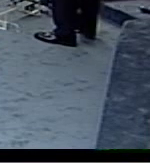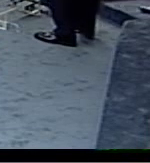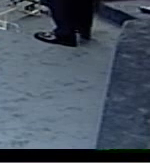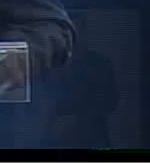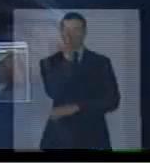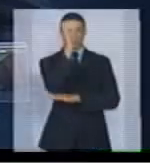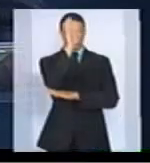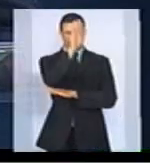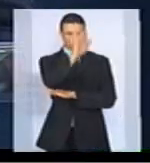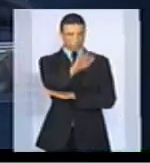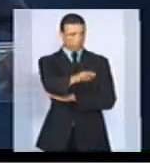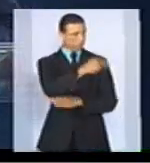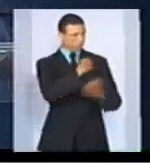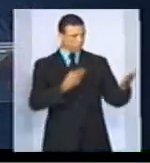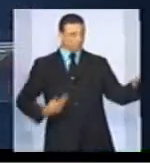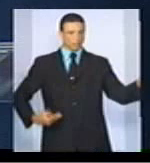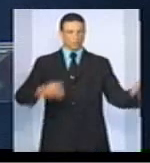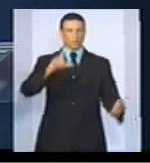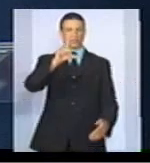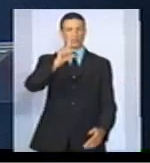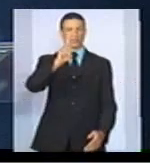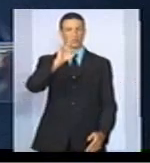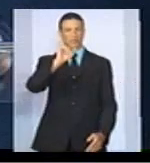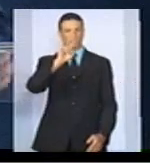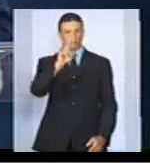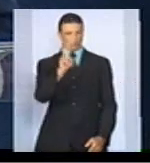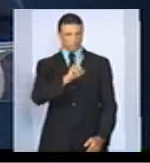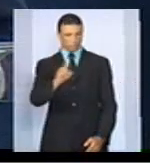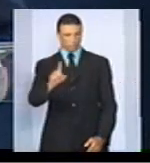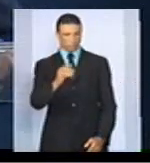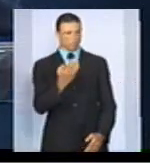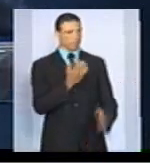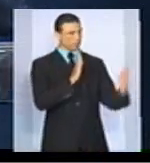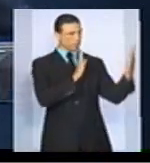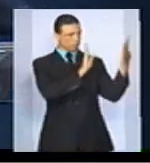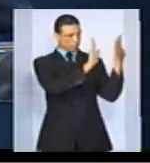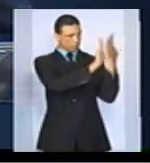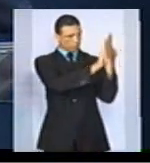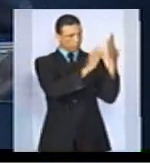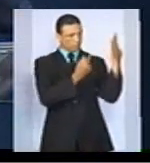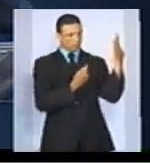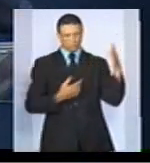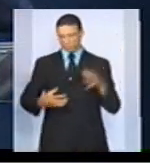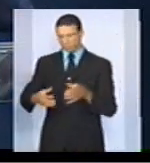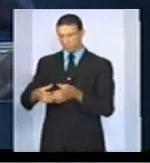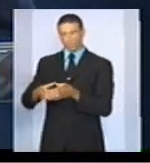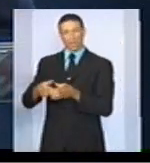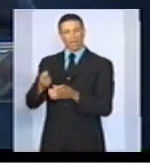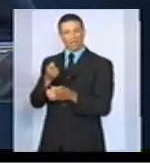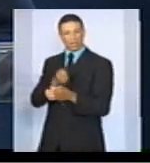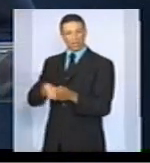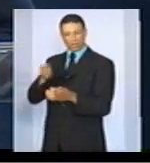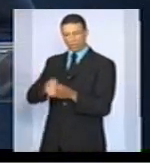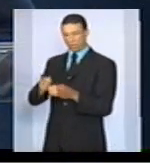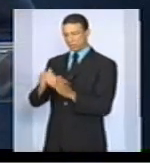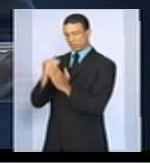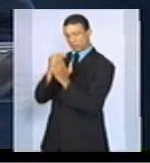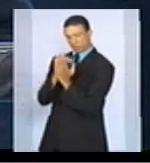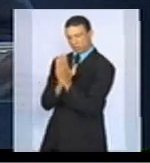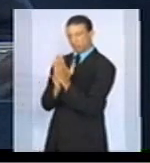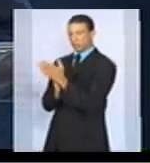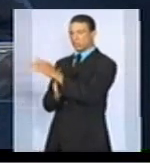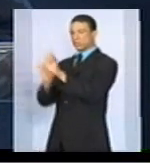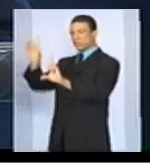Boa tarde Seu Ministro na pessoa de vossa excelência Associação Brasileira das programadoras televisão